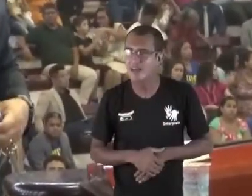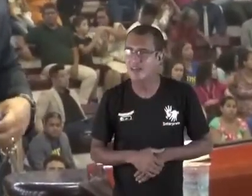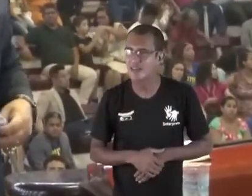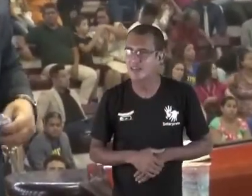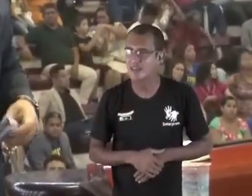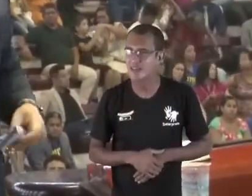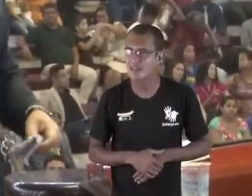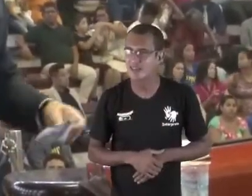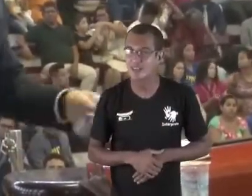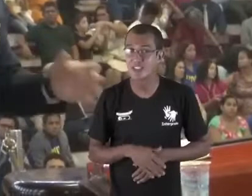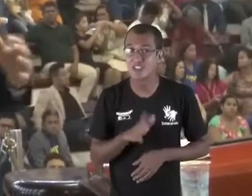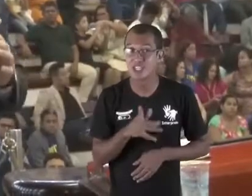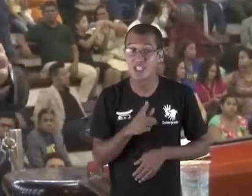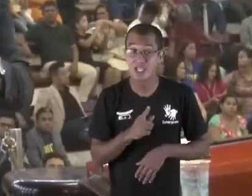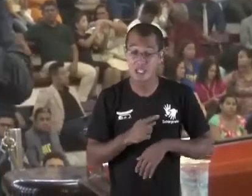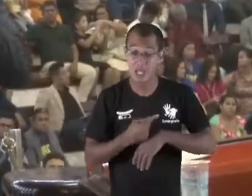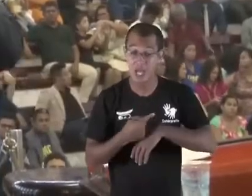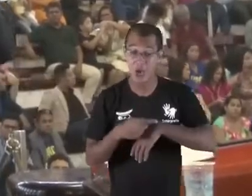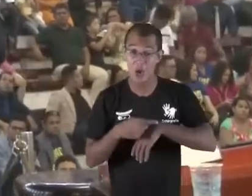Estamos na última hora.